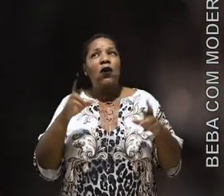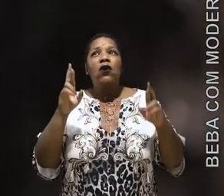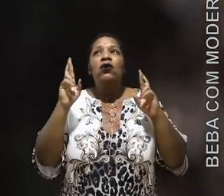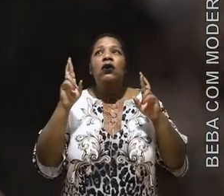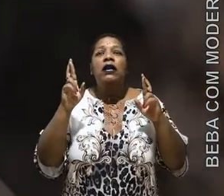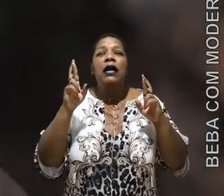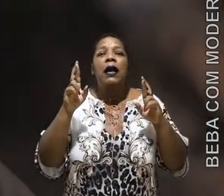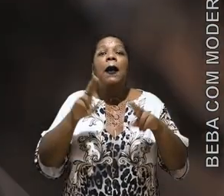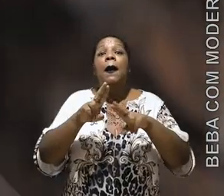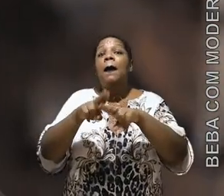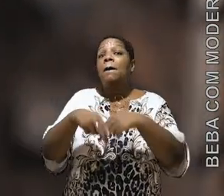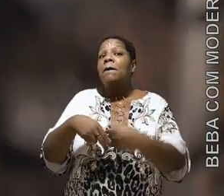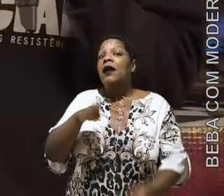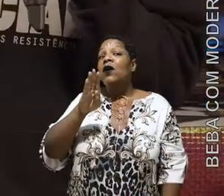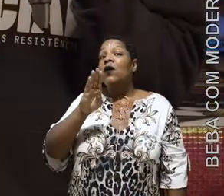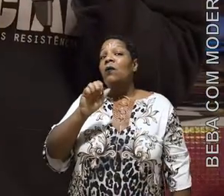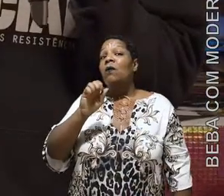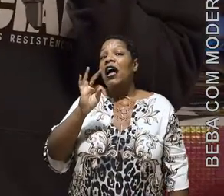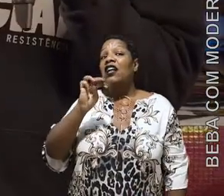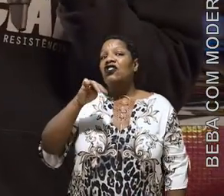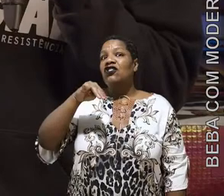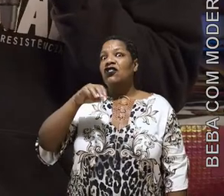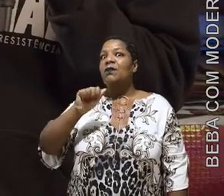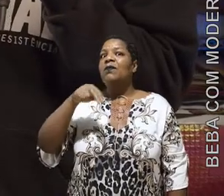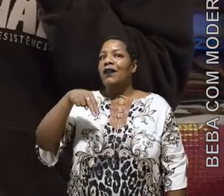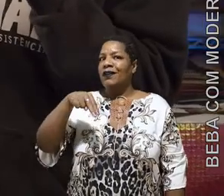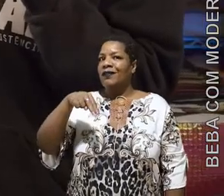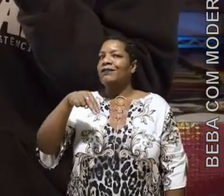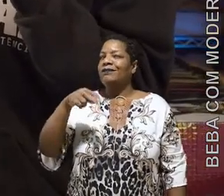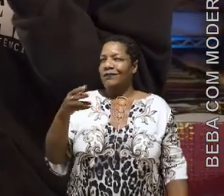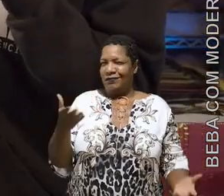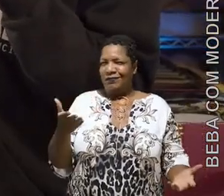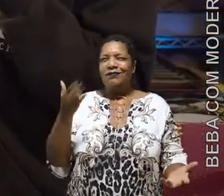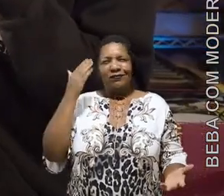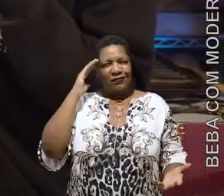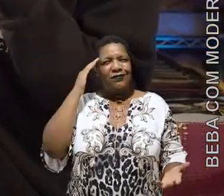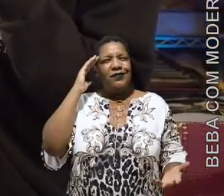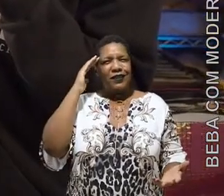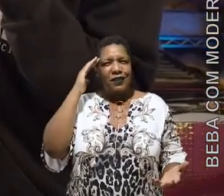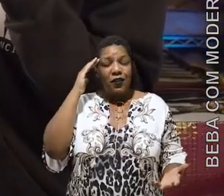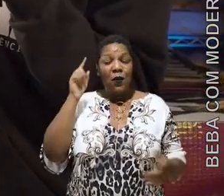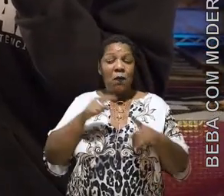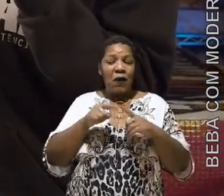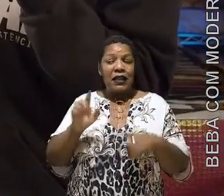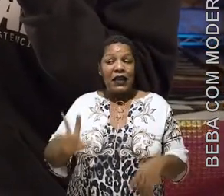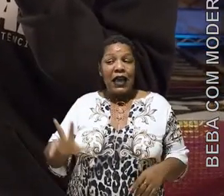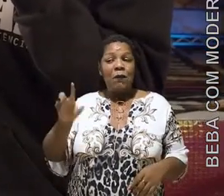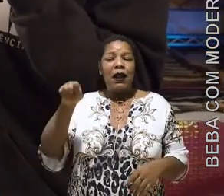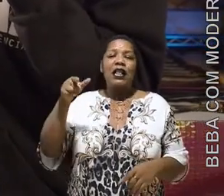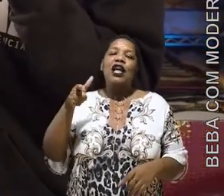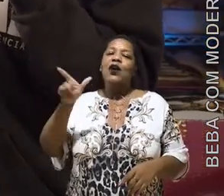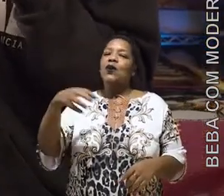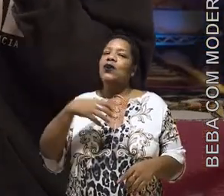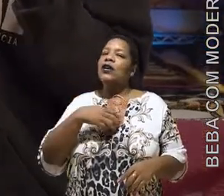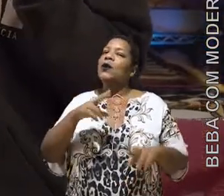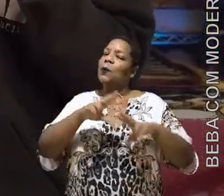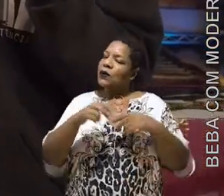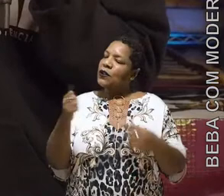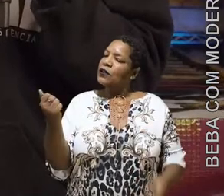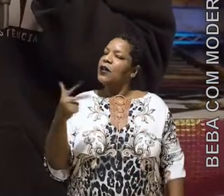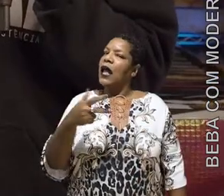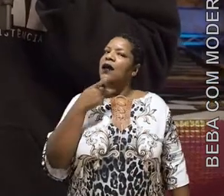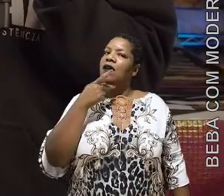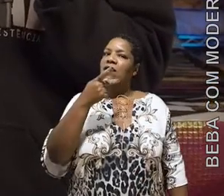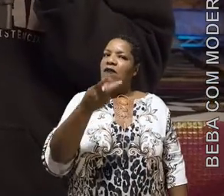depois ele fala indico também ele fala assim mano o sistema tão louco que ele foi durante muito tempo eu torcer pelo Batman sendo que na